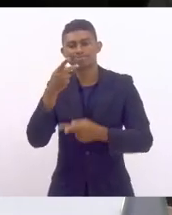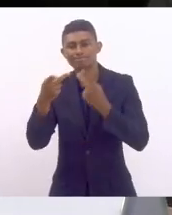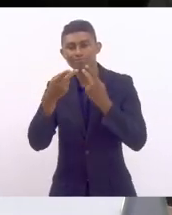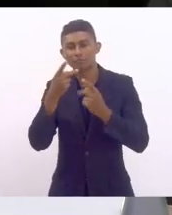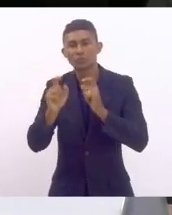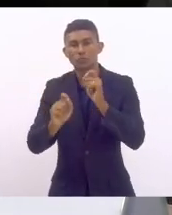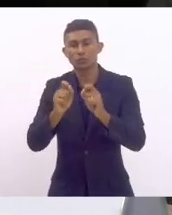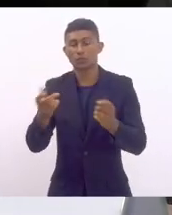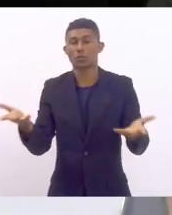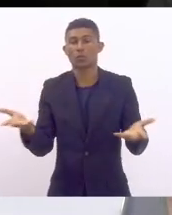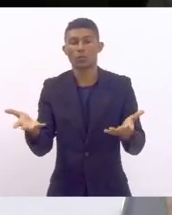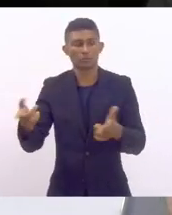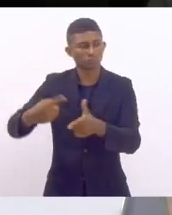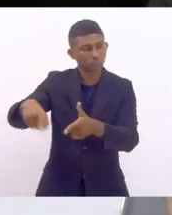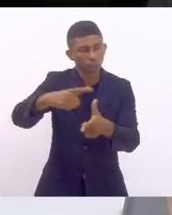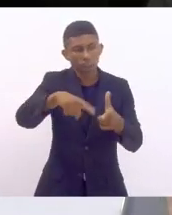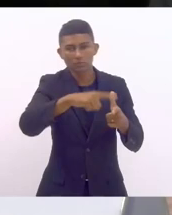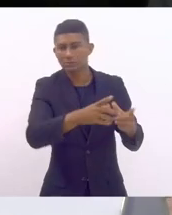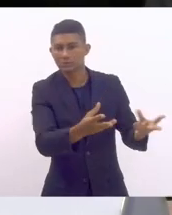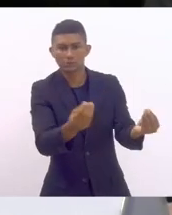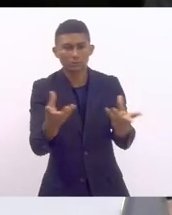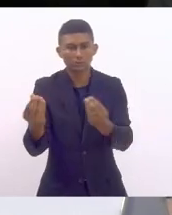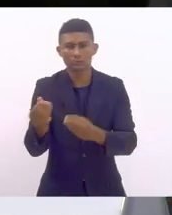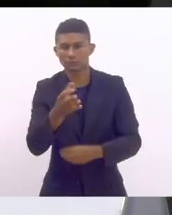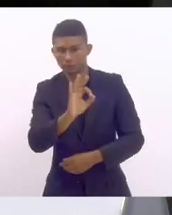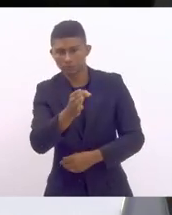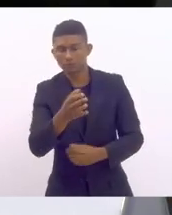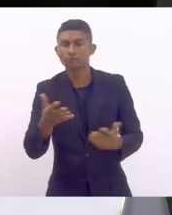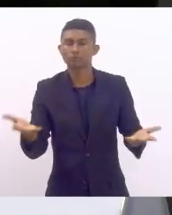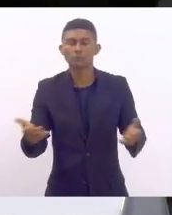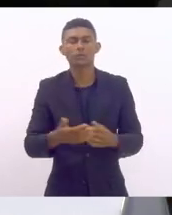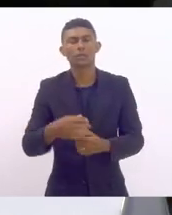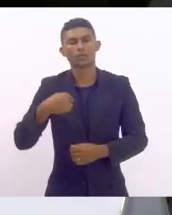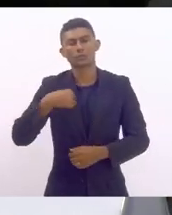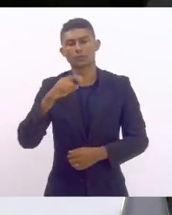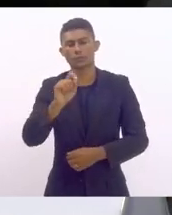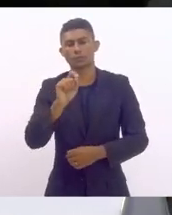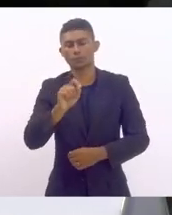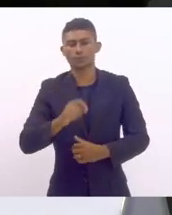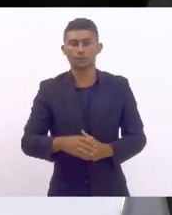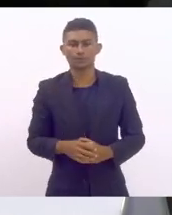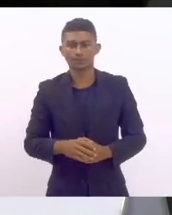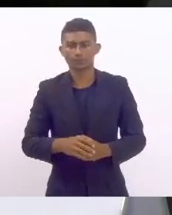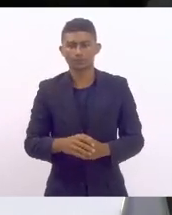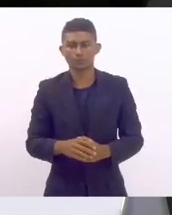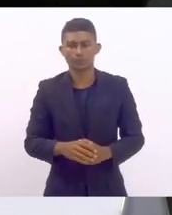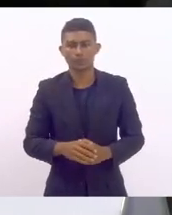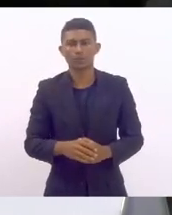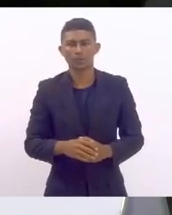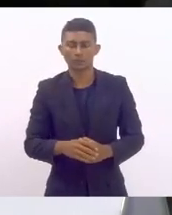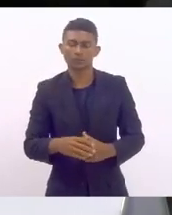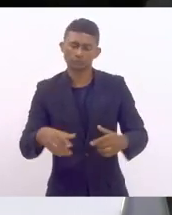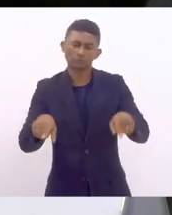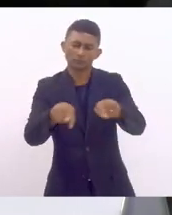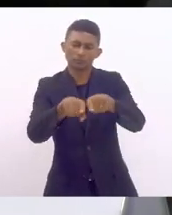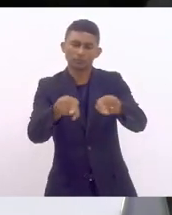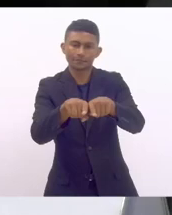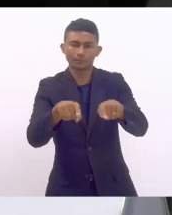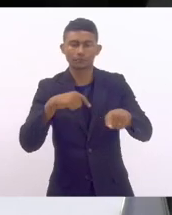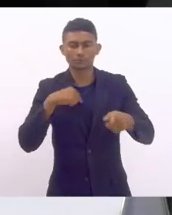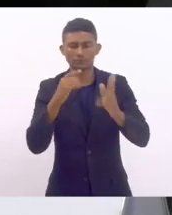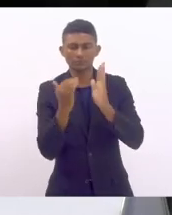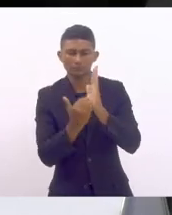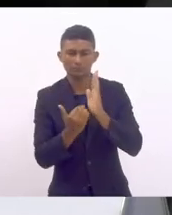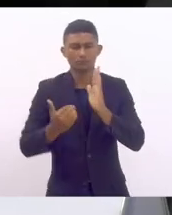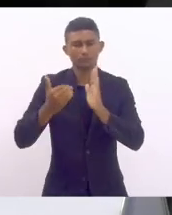atual eu queria só fazer uma se uma abordagem mais geral Talvez para algumas